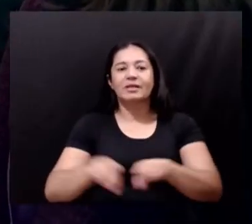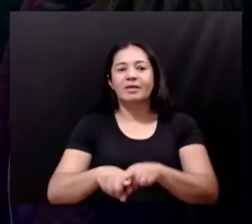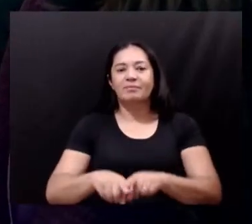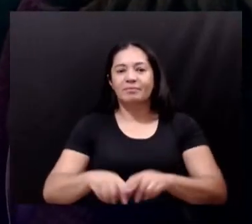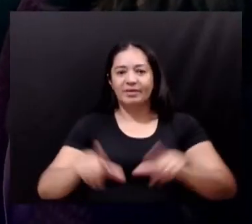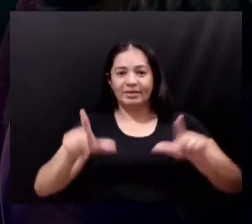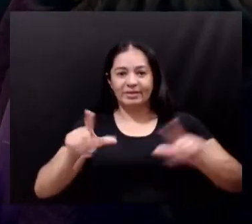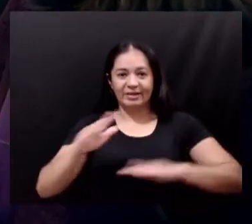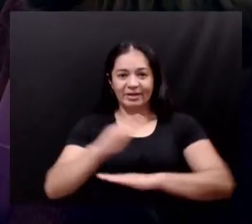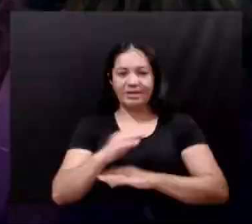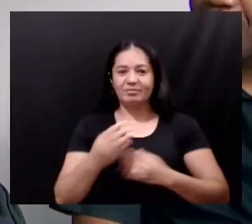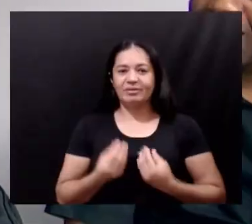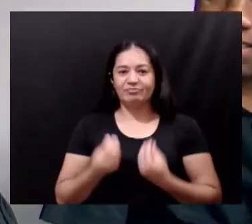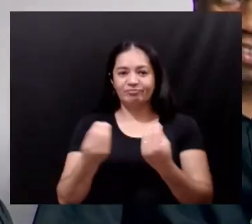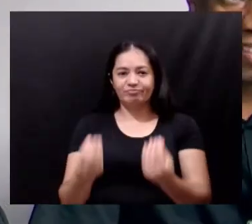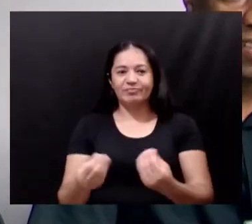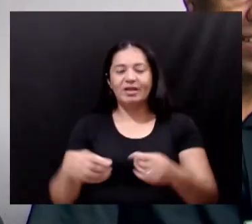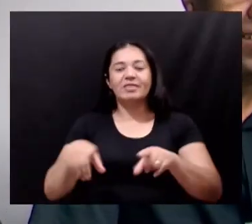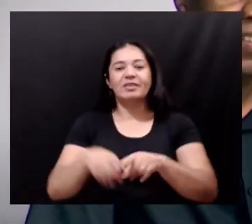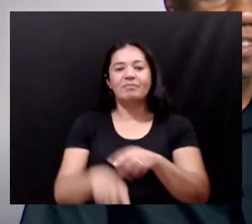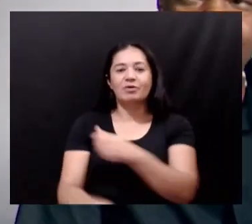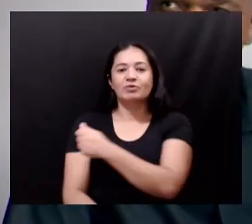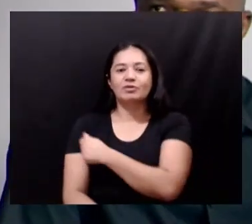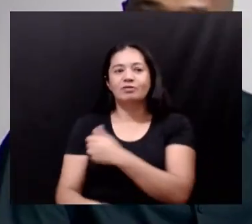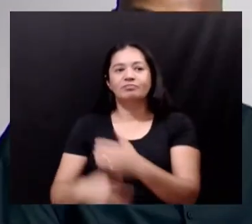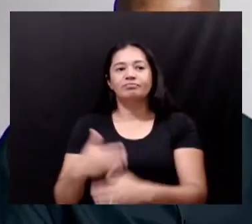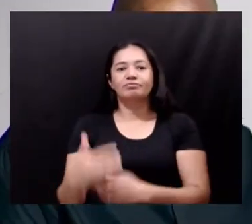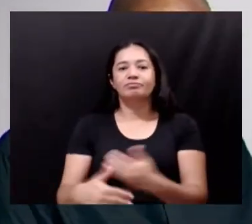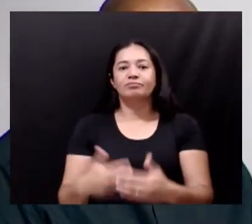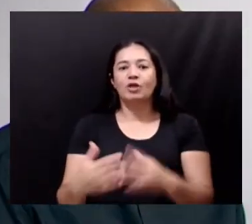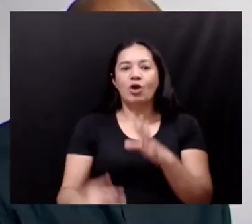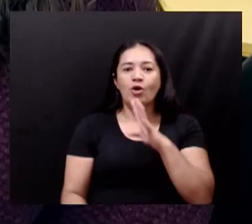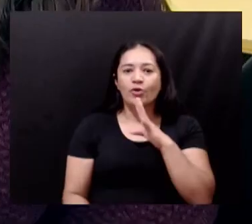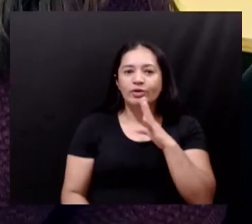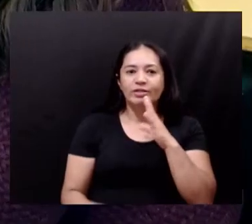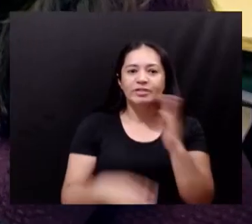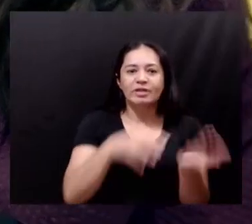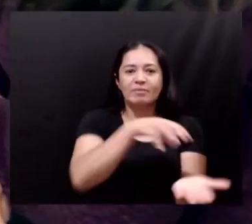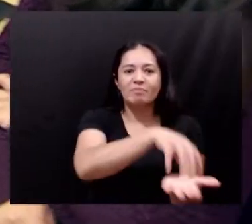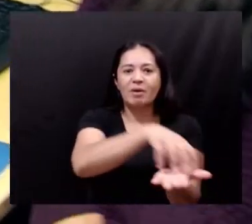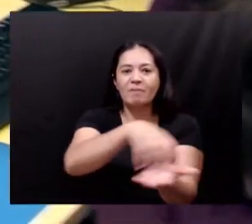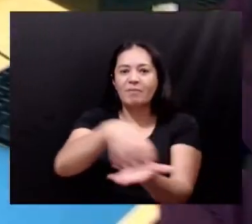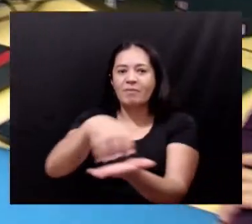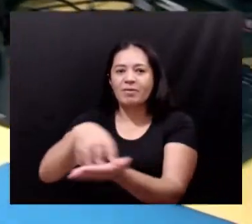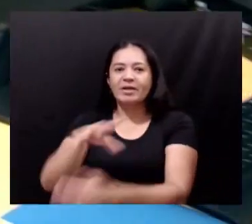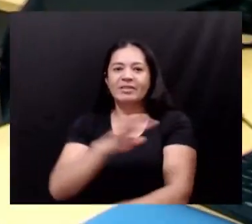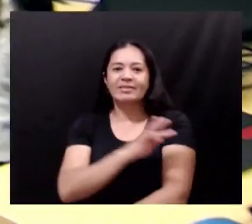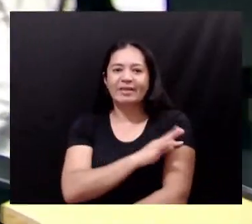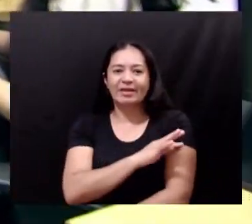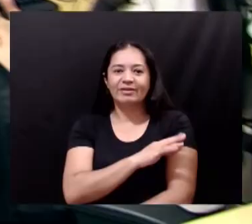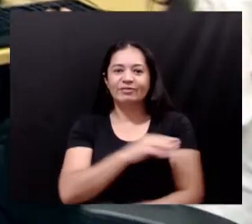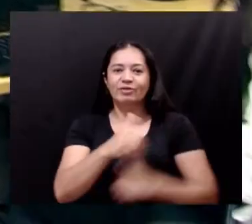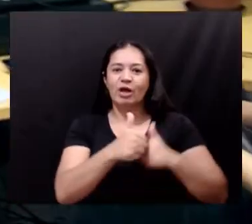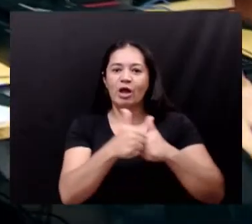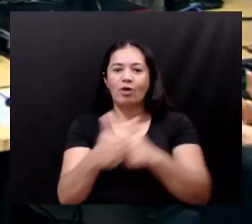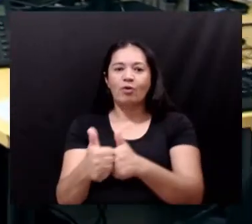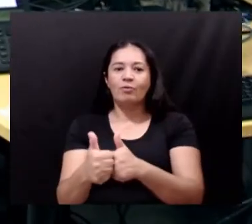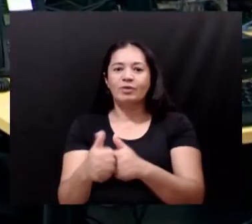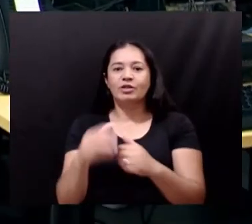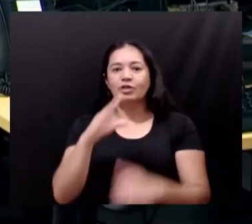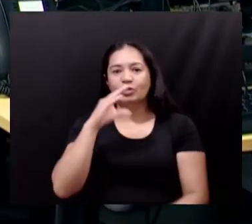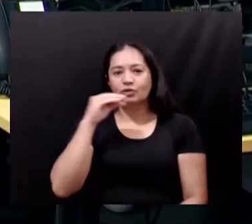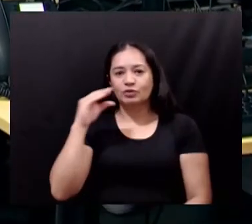foram encaminhados na sequência para conhecerem os diversos setores técnicos da Câmara, acompanhados dos funcionários administrativos